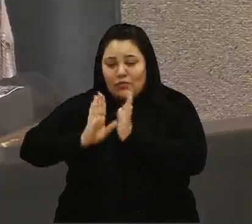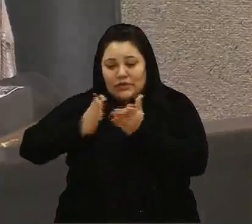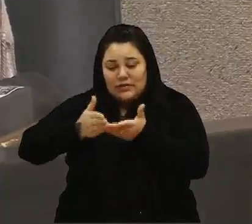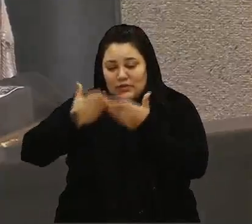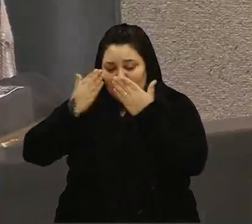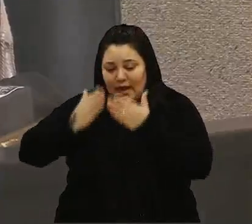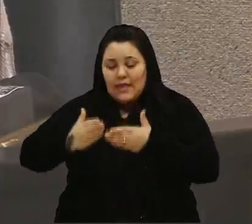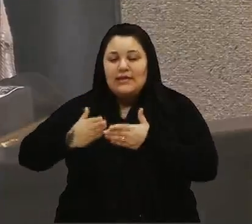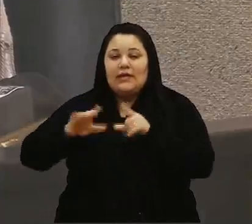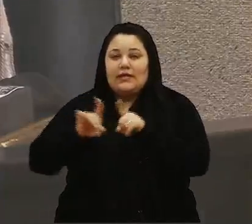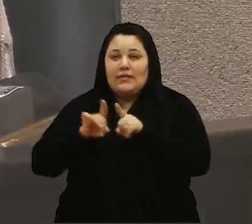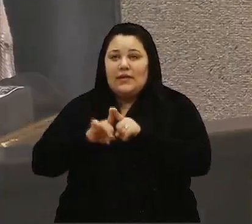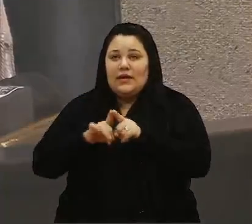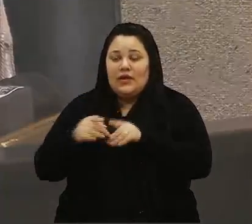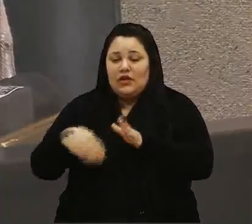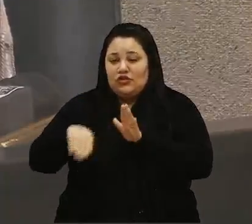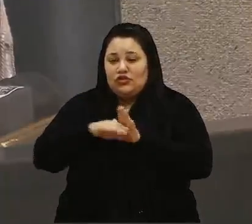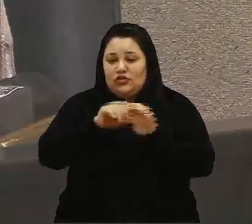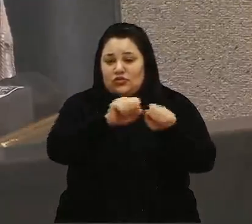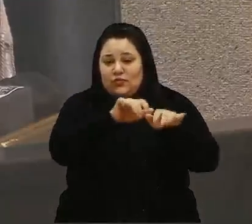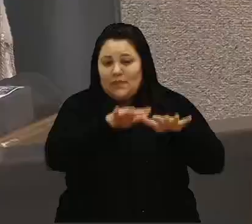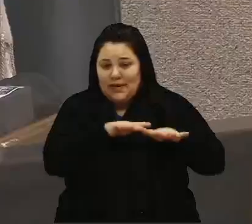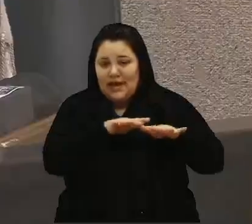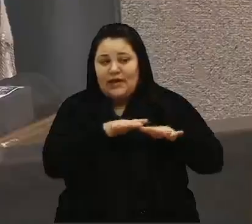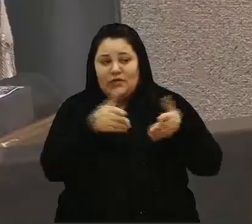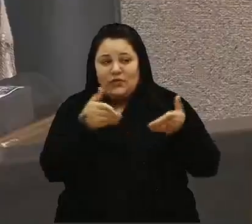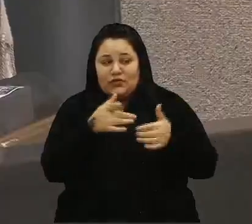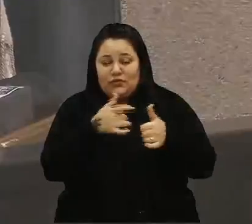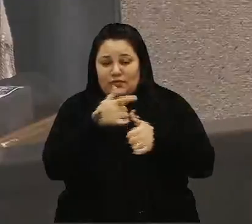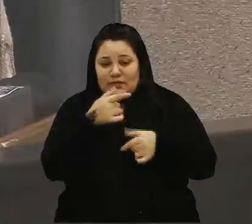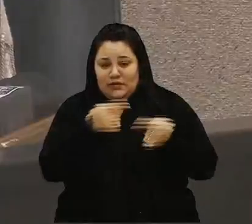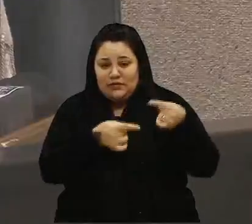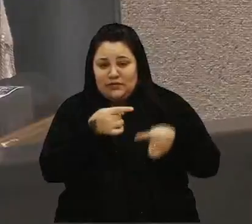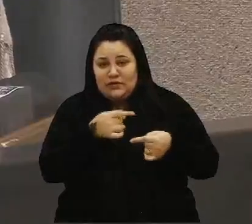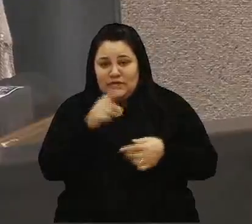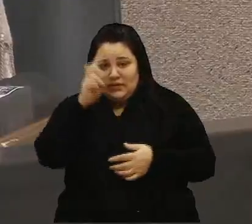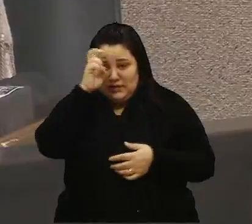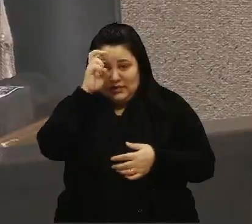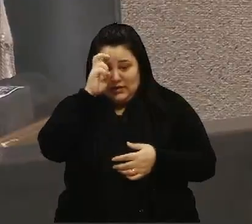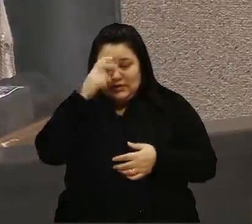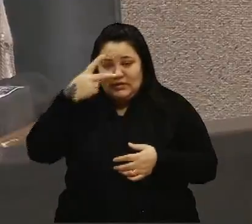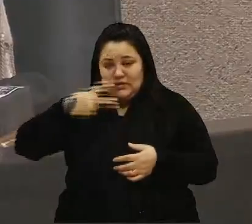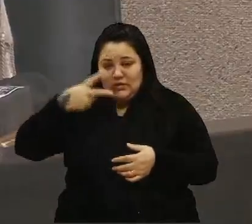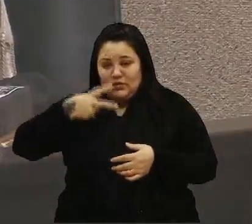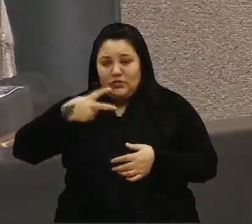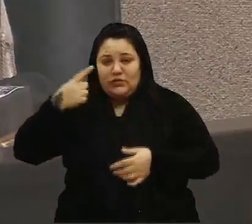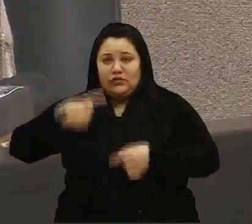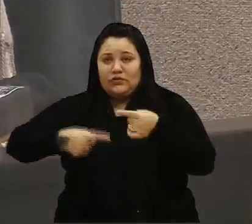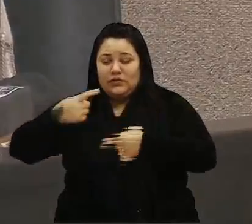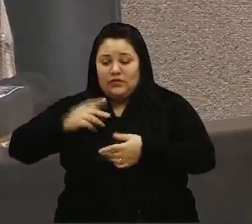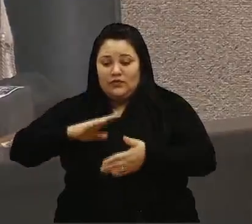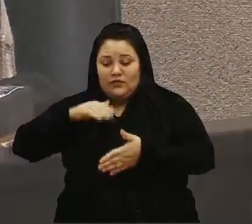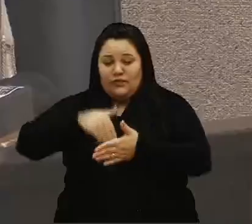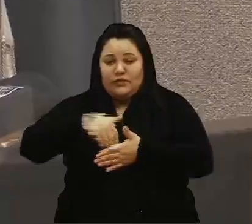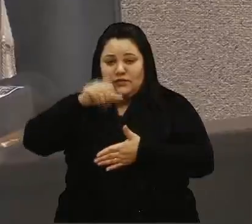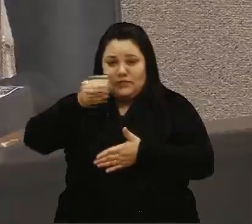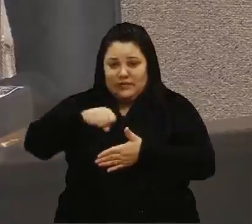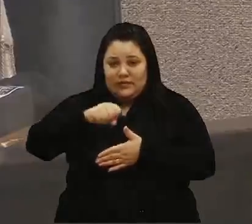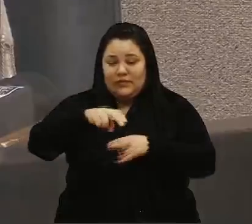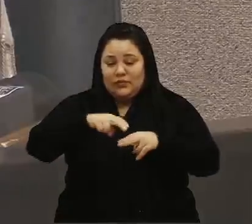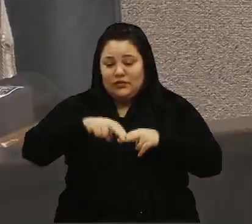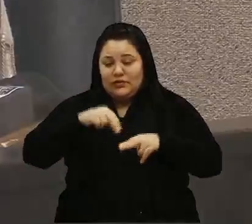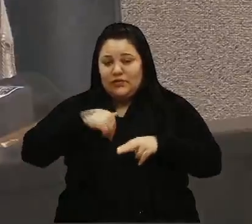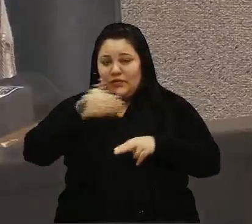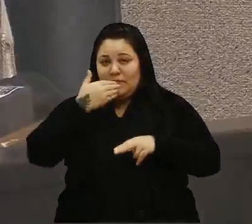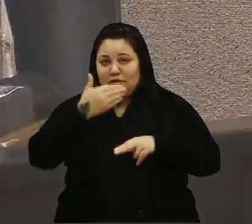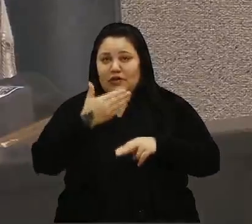e ele vem a plenário. Hoje, em primeira discussão e na quinta, em segunda discussão e votação. E por isso, eu peço